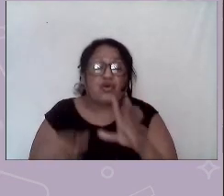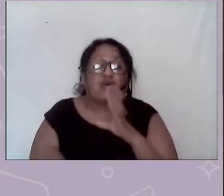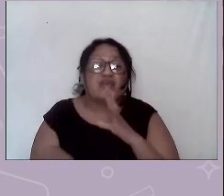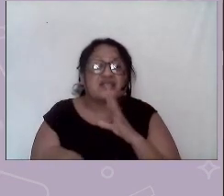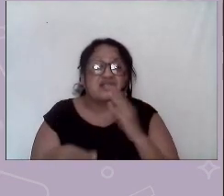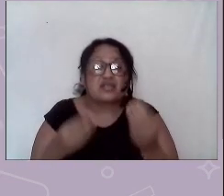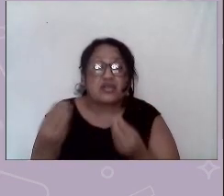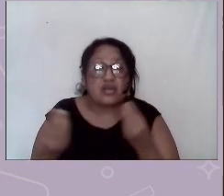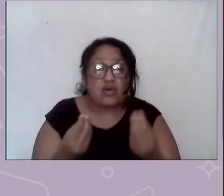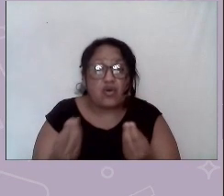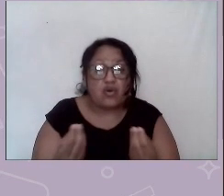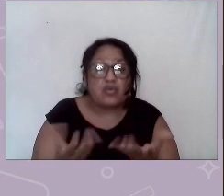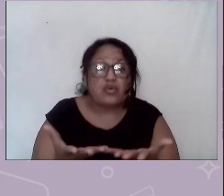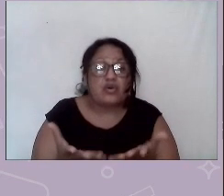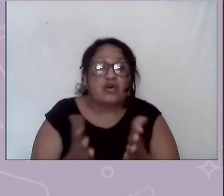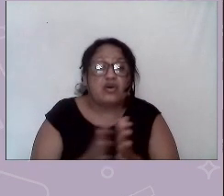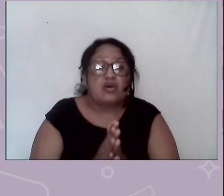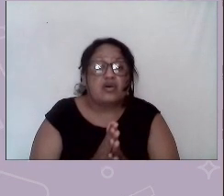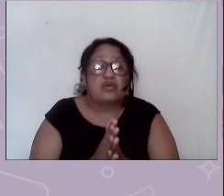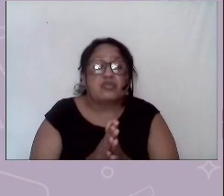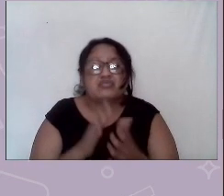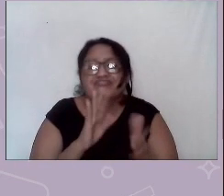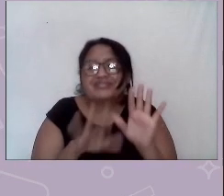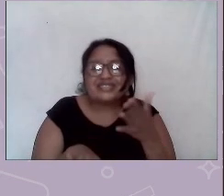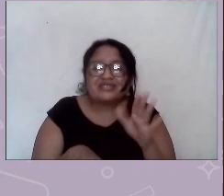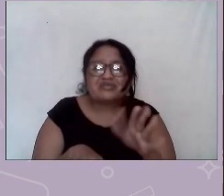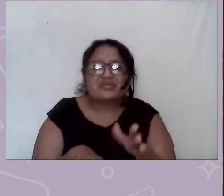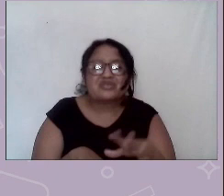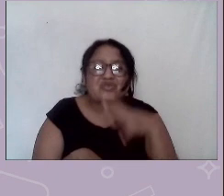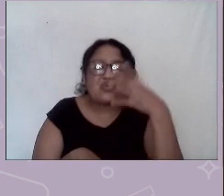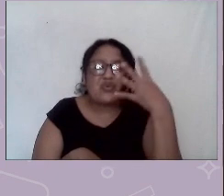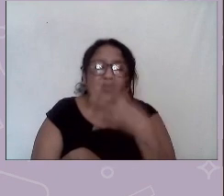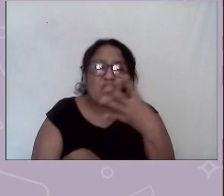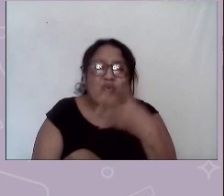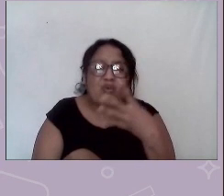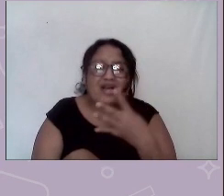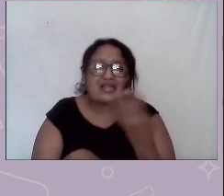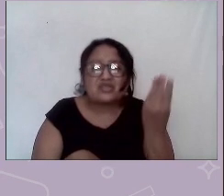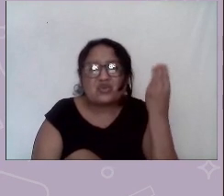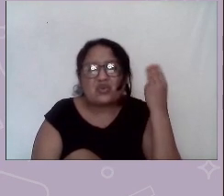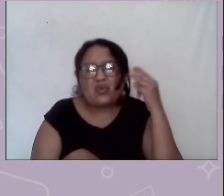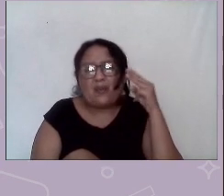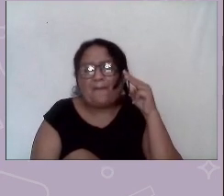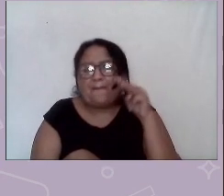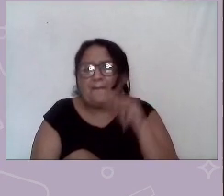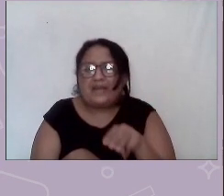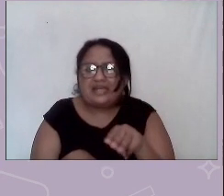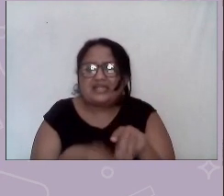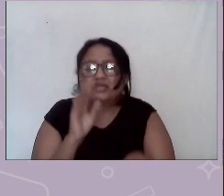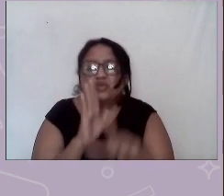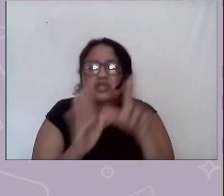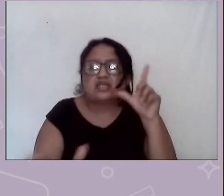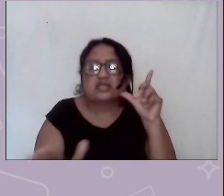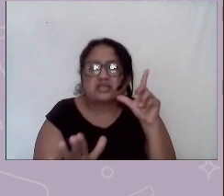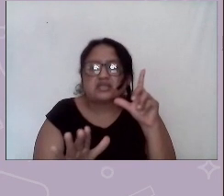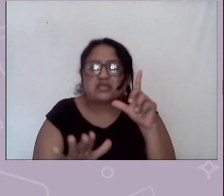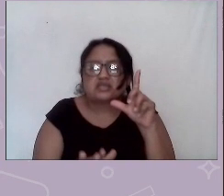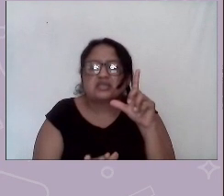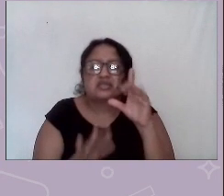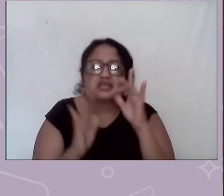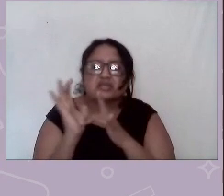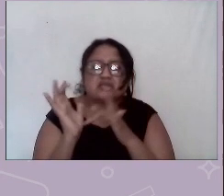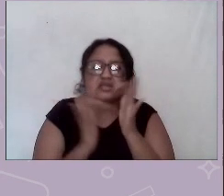por volta do quarto milênio antes de Cristo dentre o legado dessas civilizações